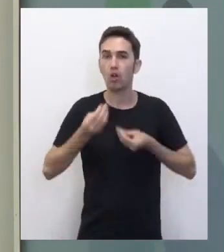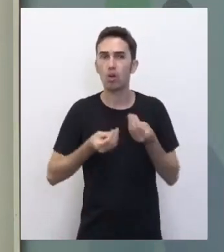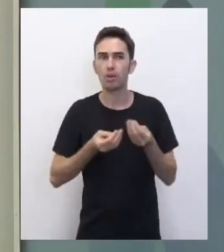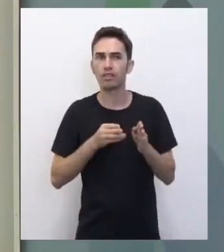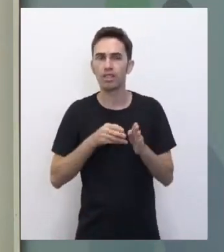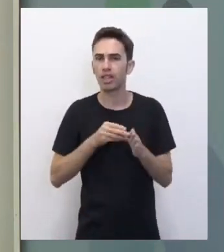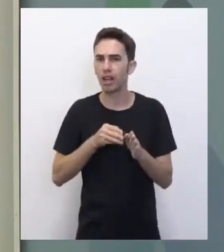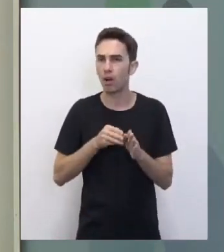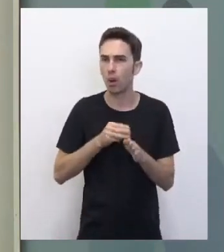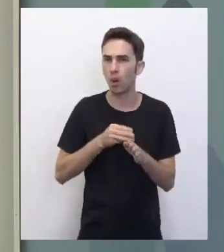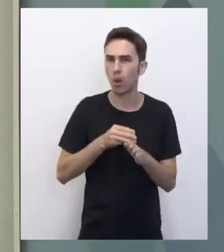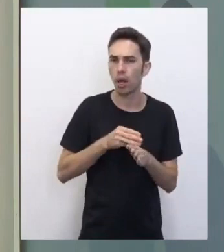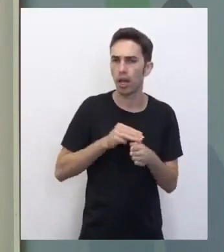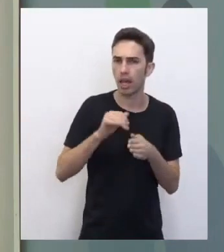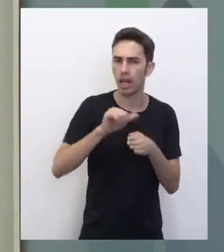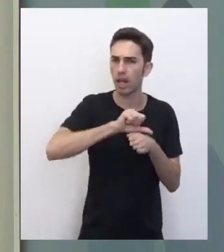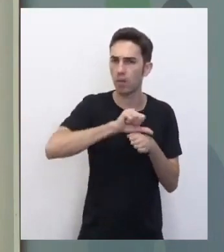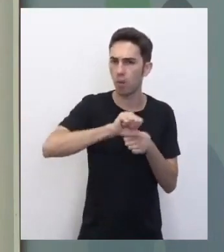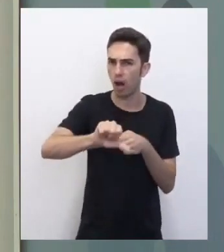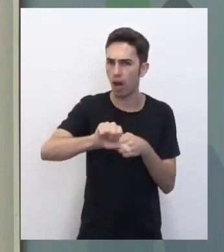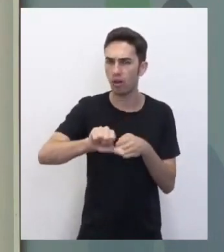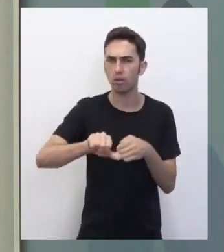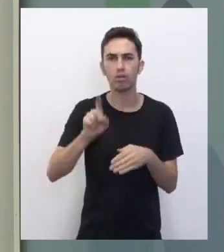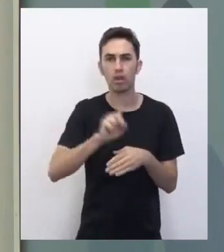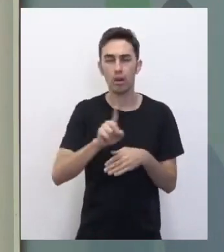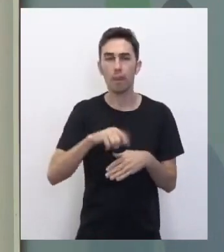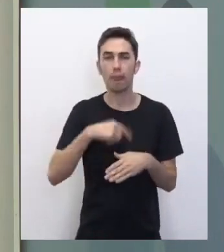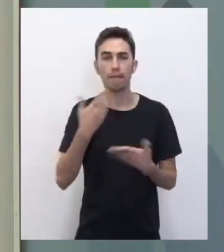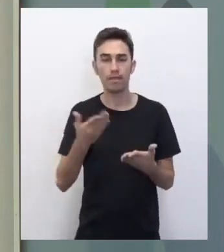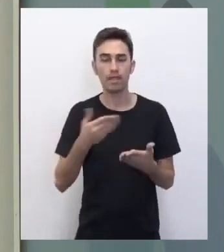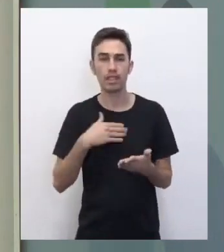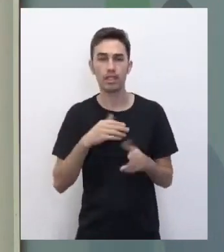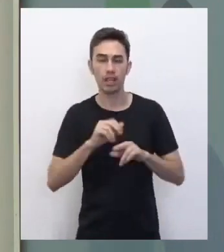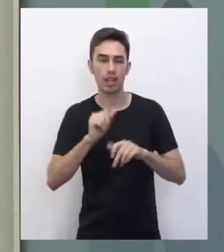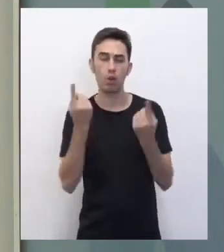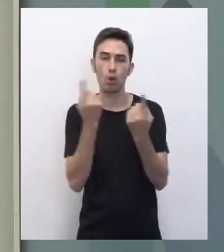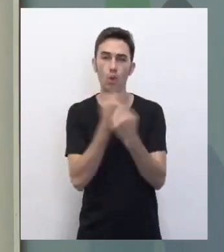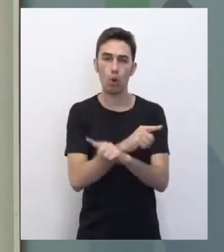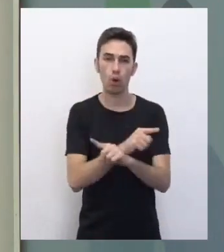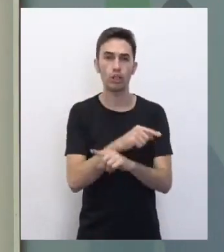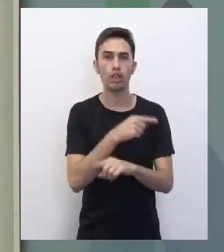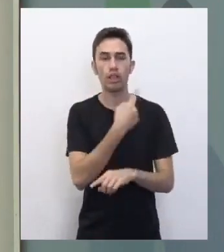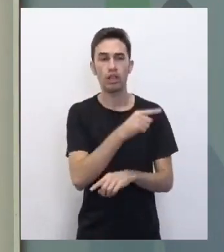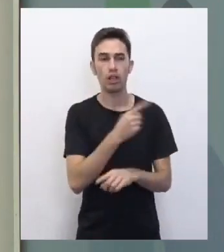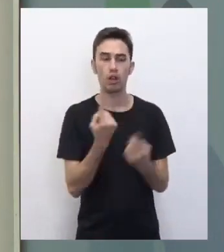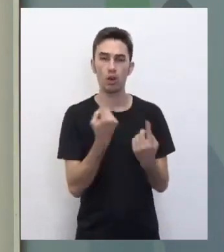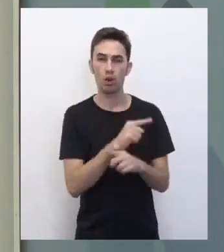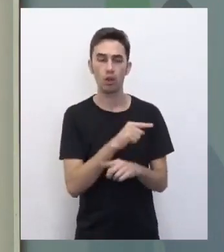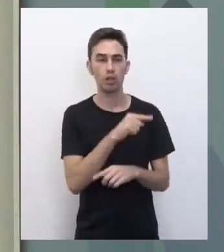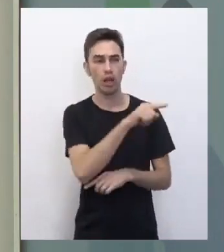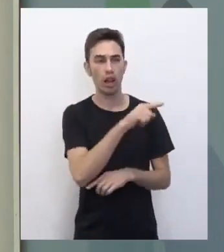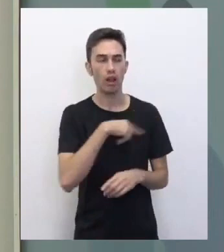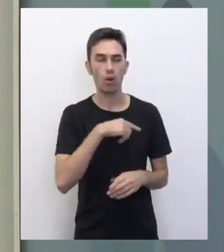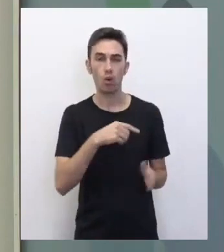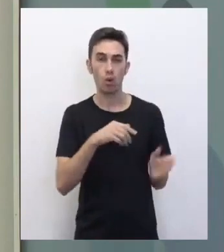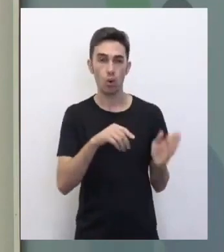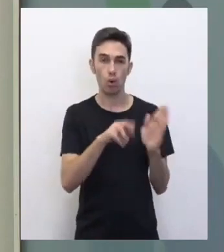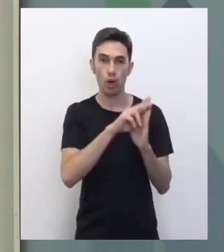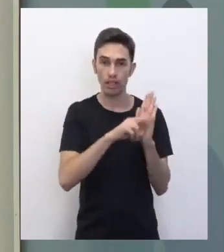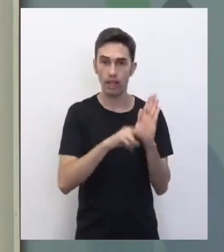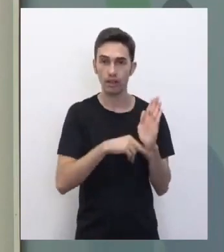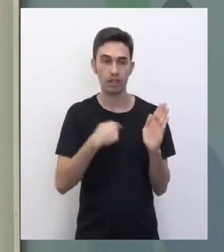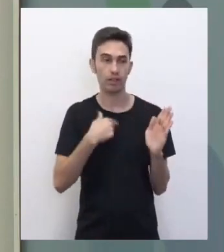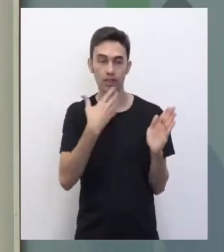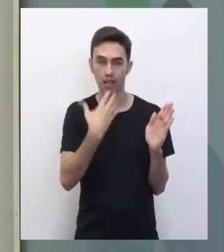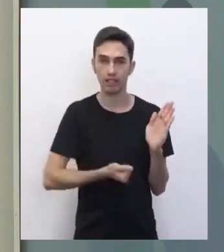mas você está indo contra um regramento que você se comprometeu a obedecer. Tanto é que na esfera profissional, um